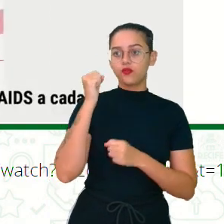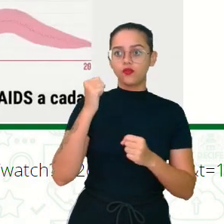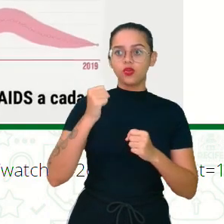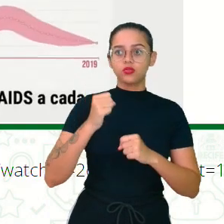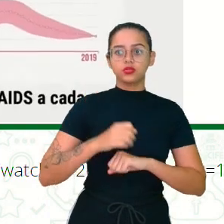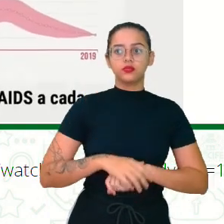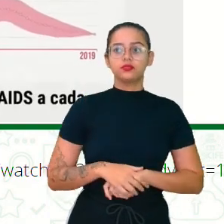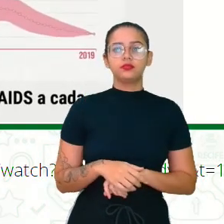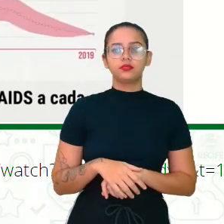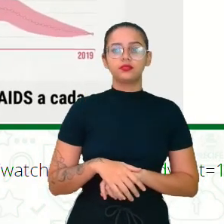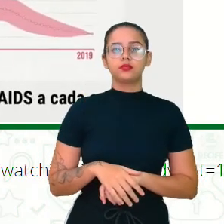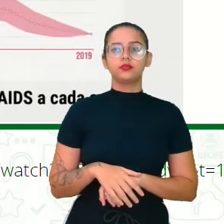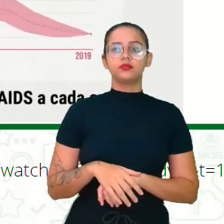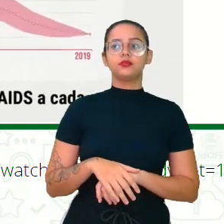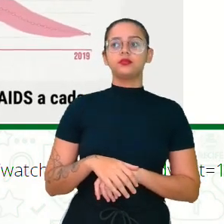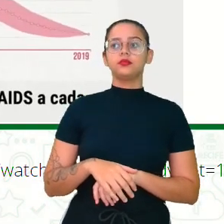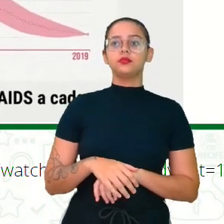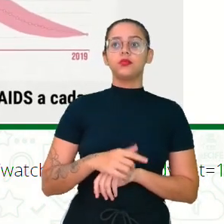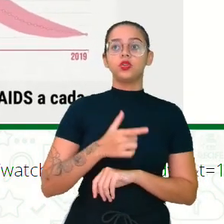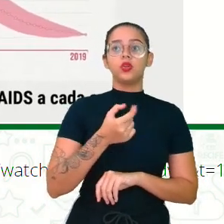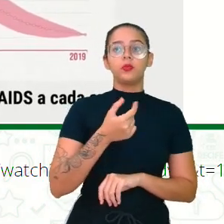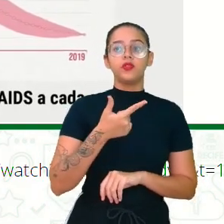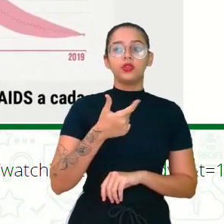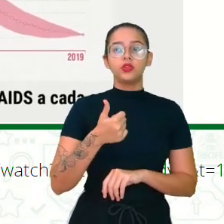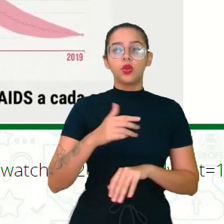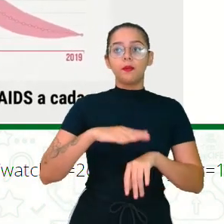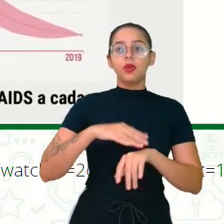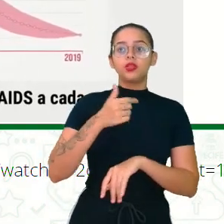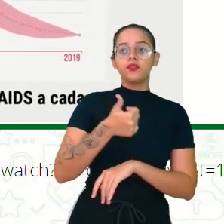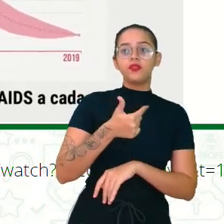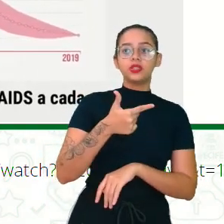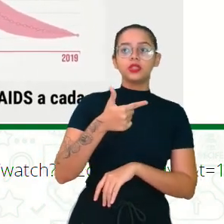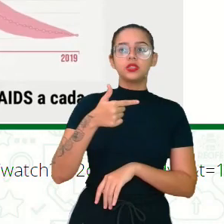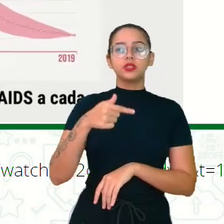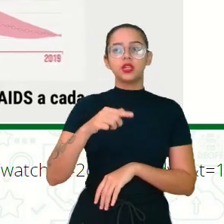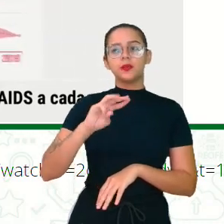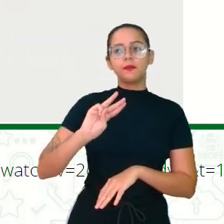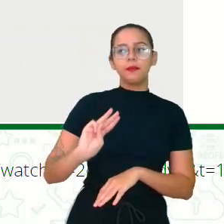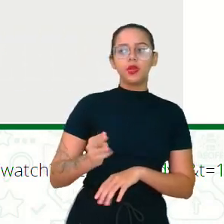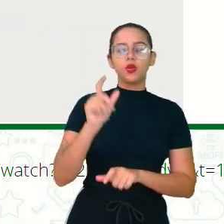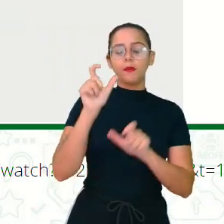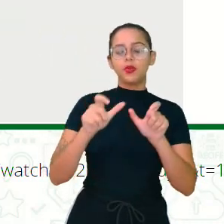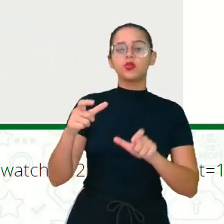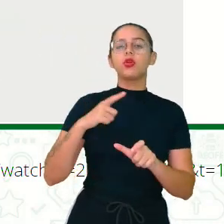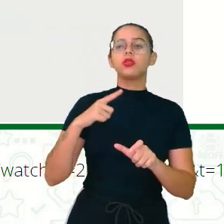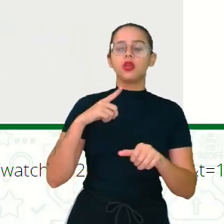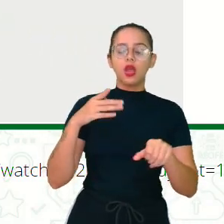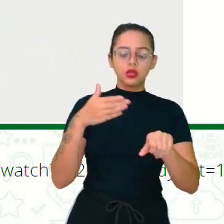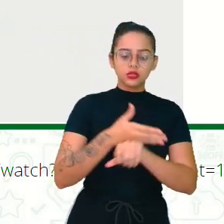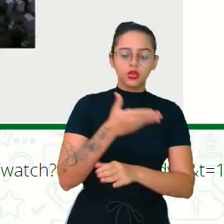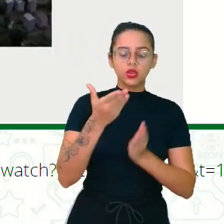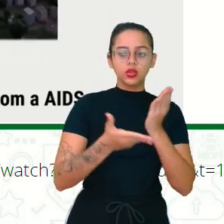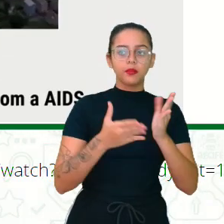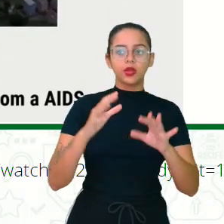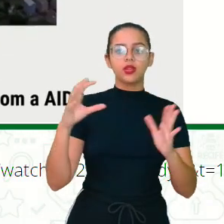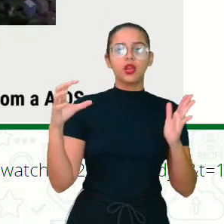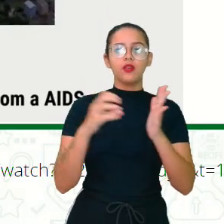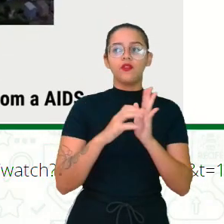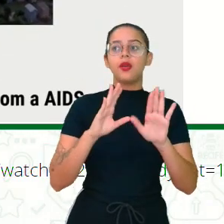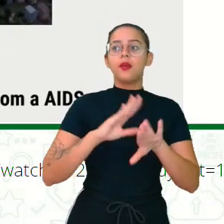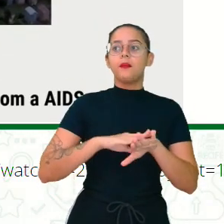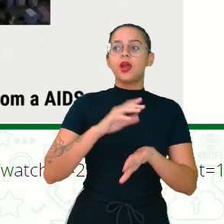força. Em 2021, mais de 27 milhões de pessoas têm acesso ao tratamento do HIV, mas ainda tem